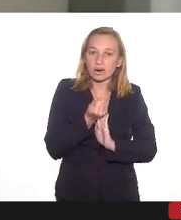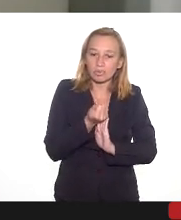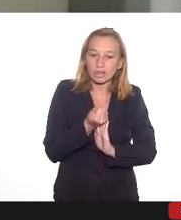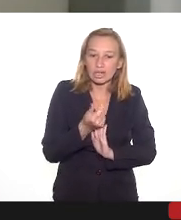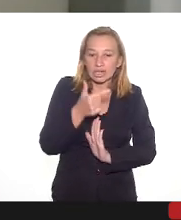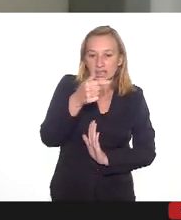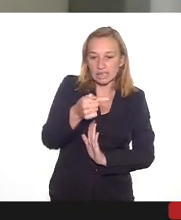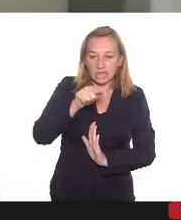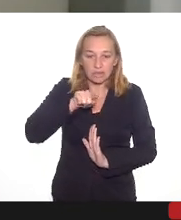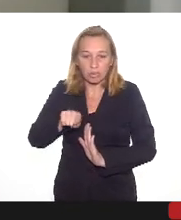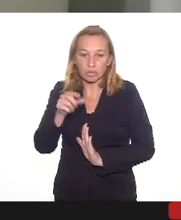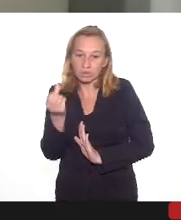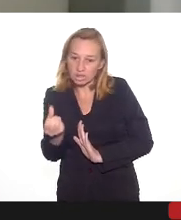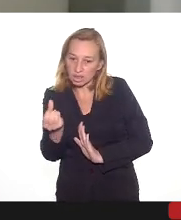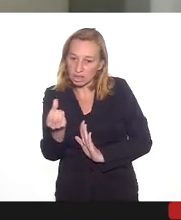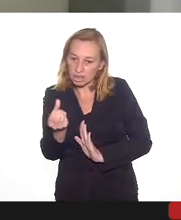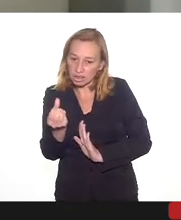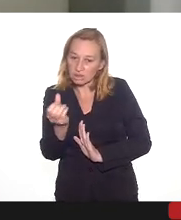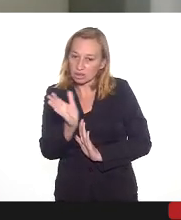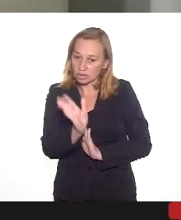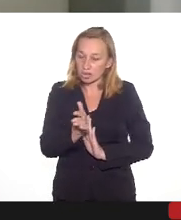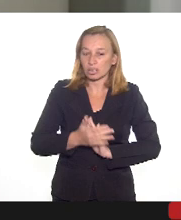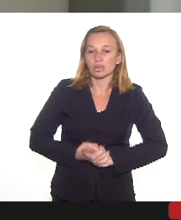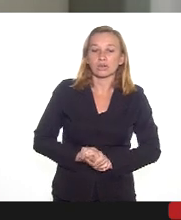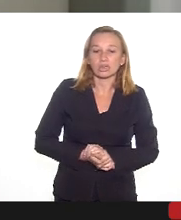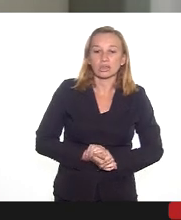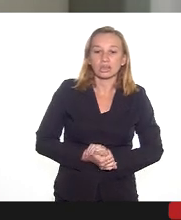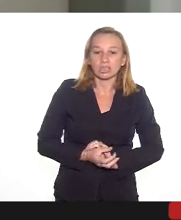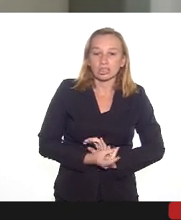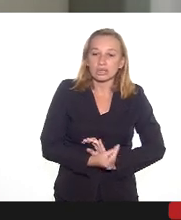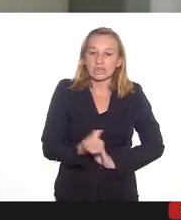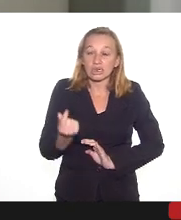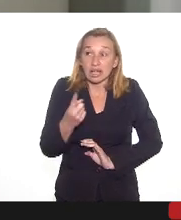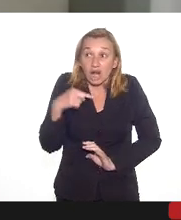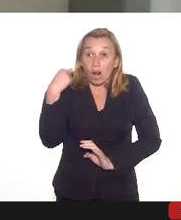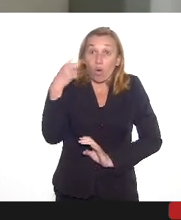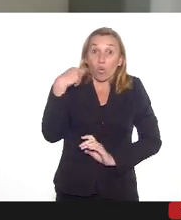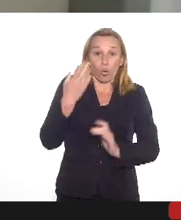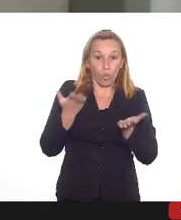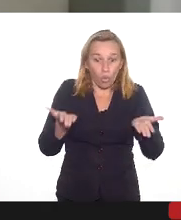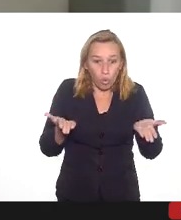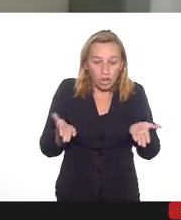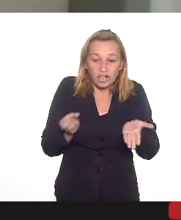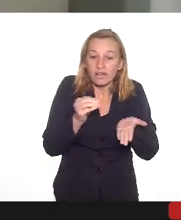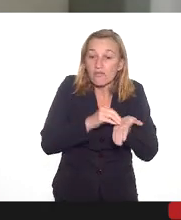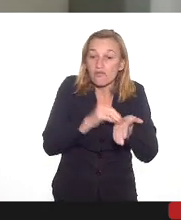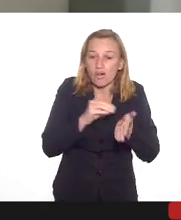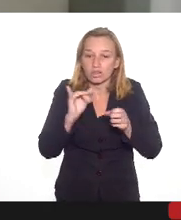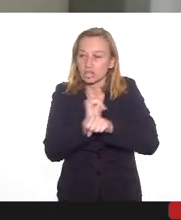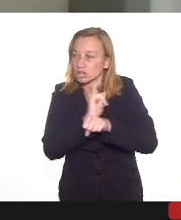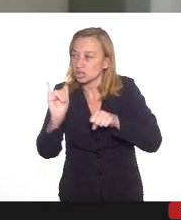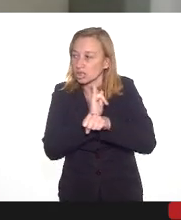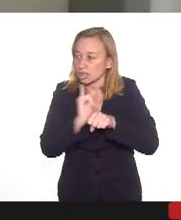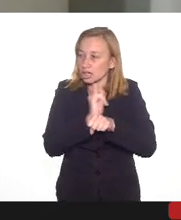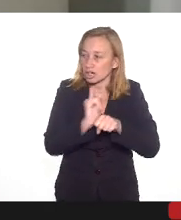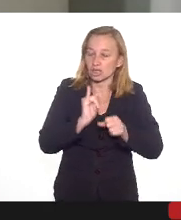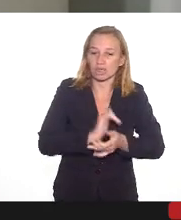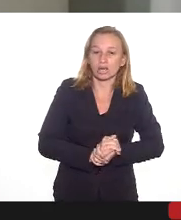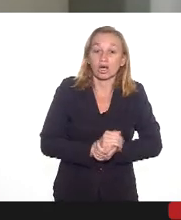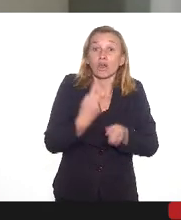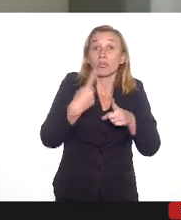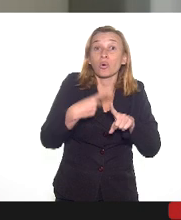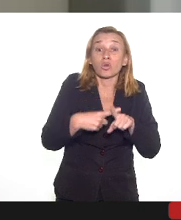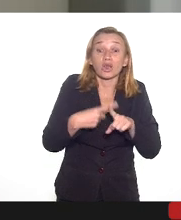de 7,6% previstos. Saímos daquela loucura, daquela falta de planejamento, porque